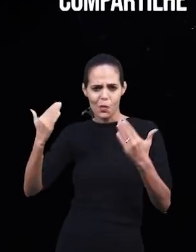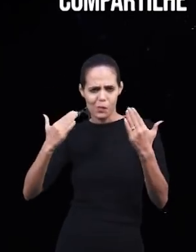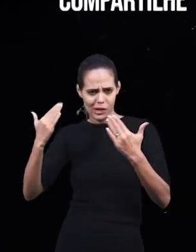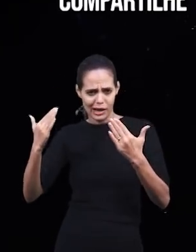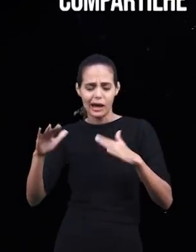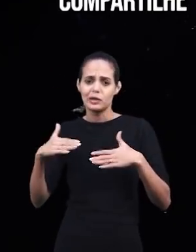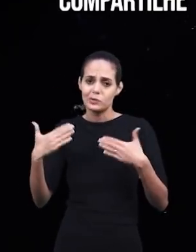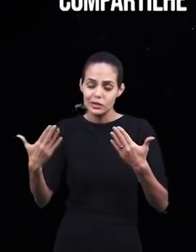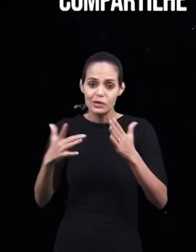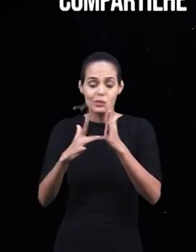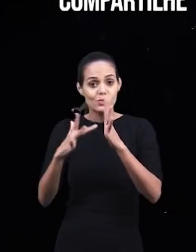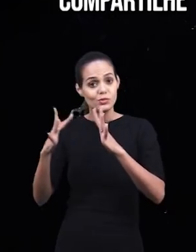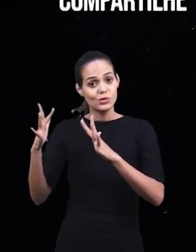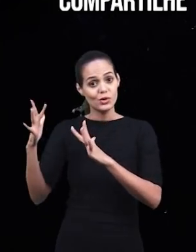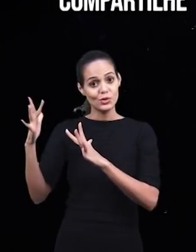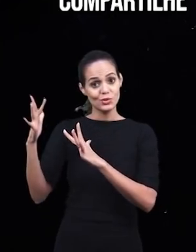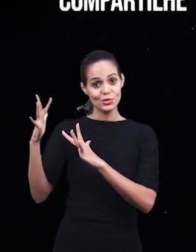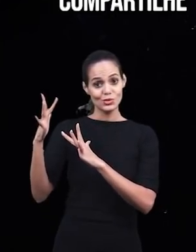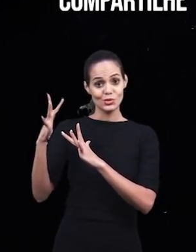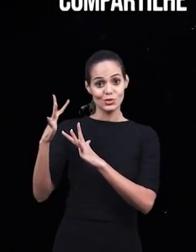em mim